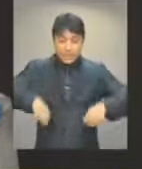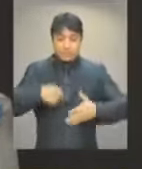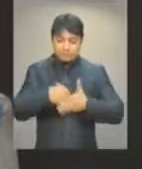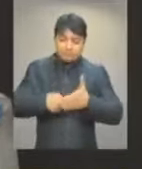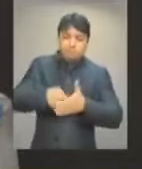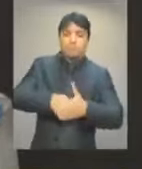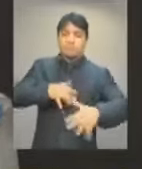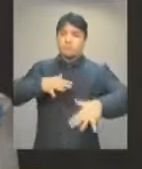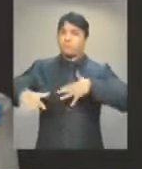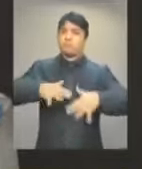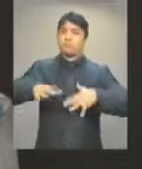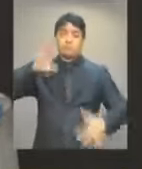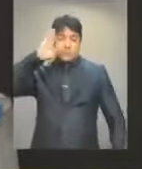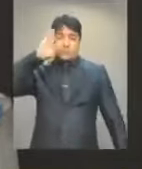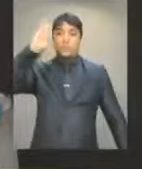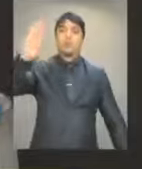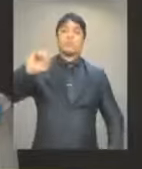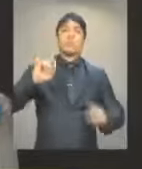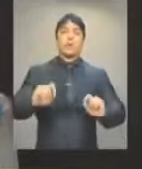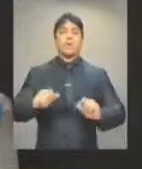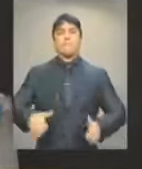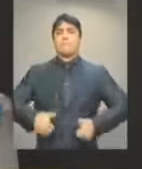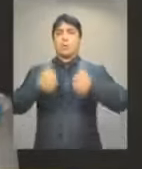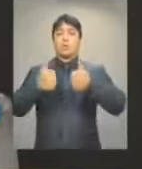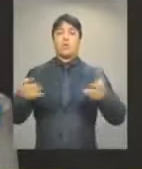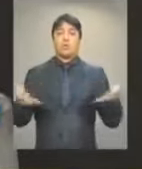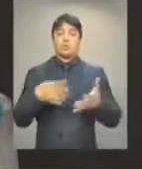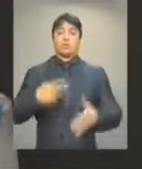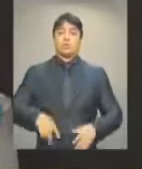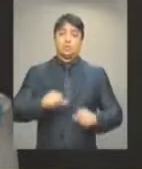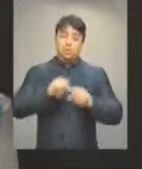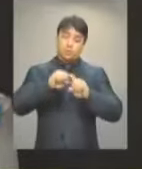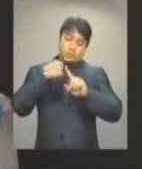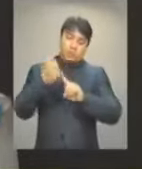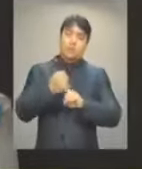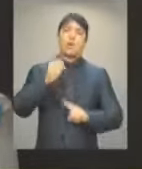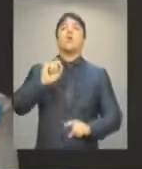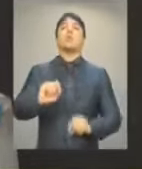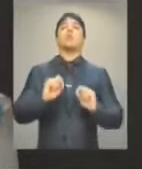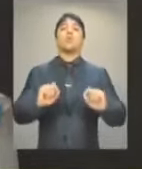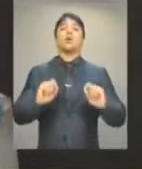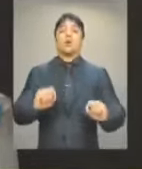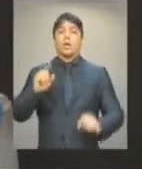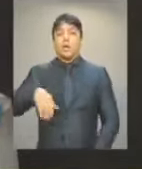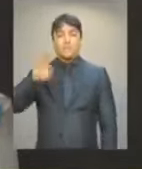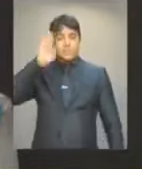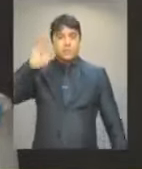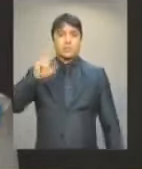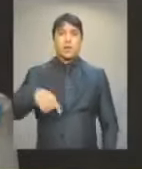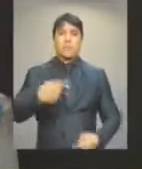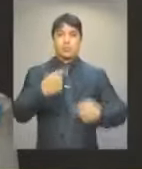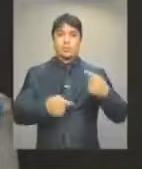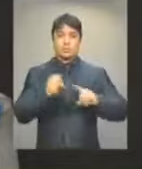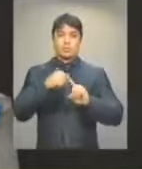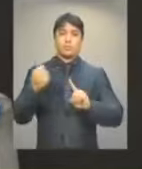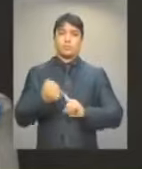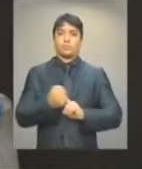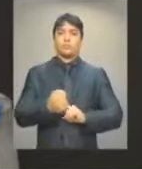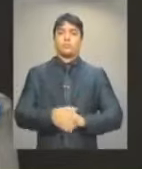movimentar, sobretudo, o que há de melhor hoje na sociedade, que é, em especial, a política